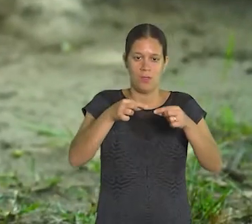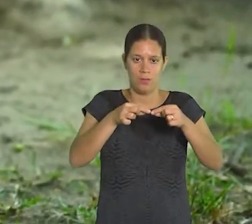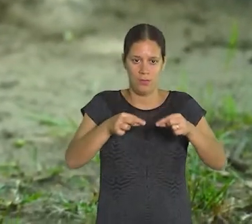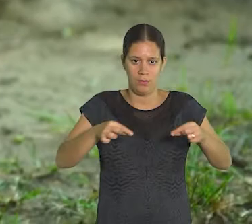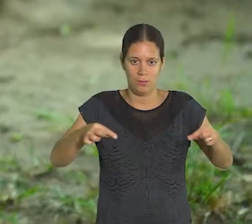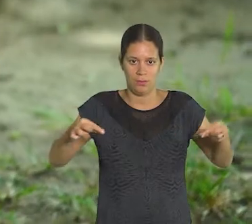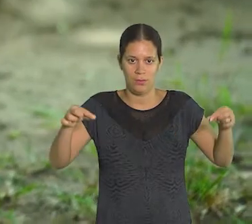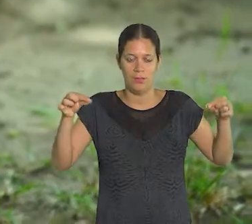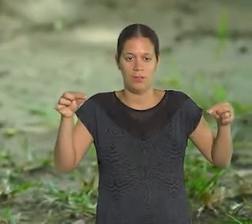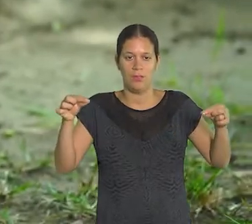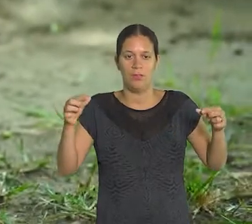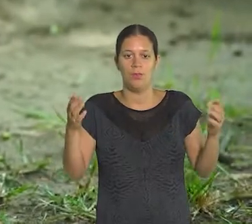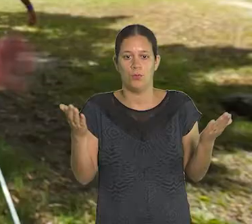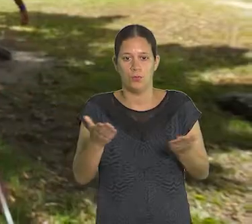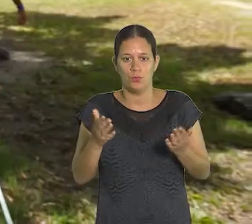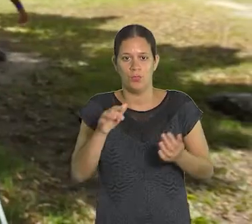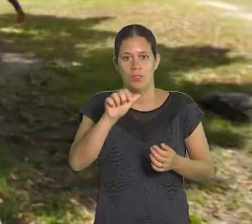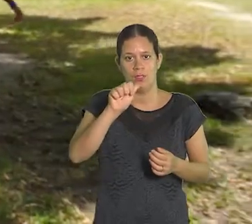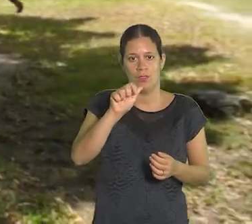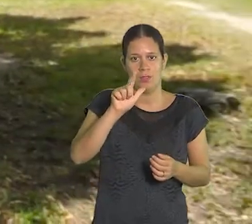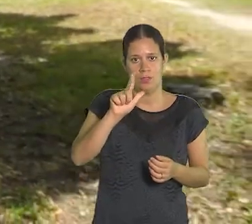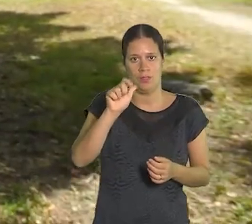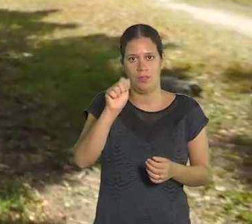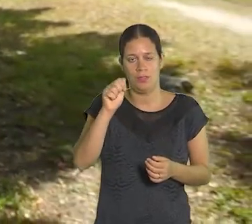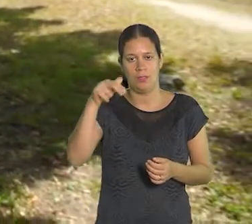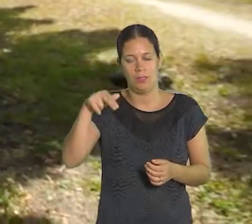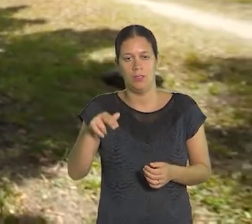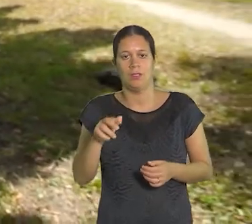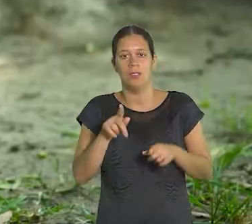fita, alguns toques no corpo. Comigo hoje